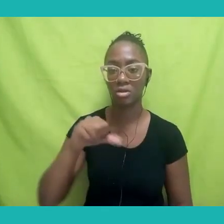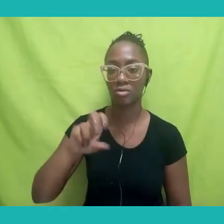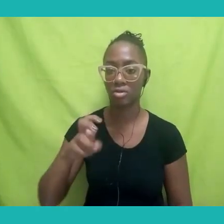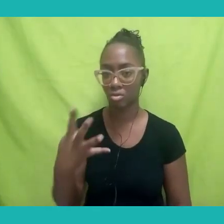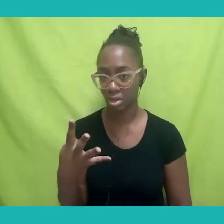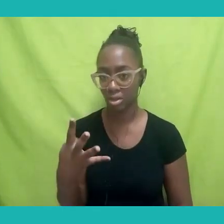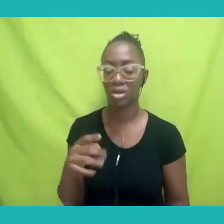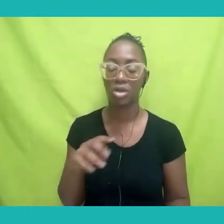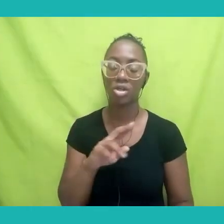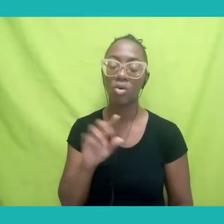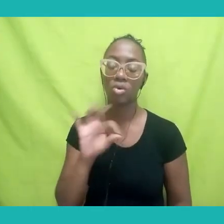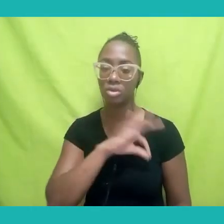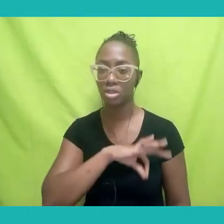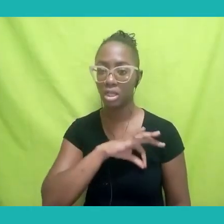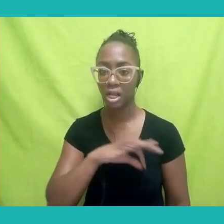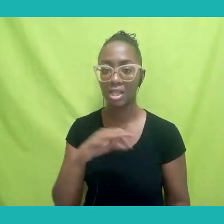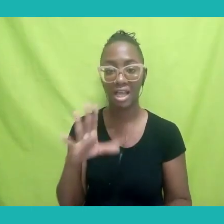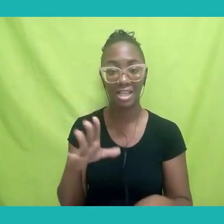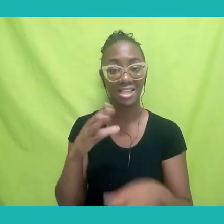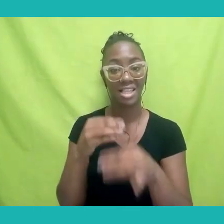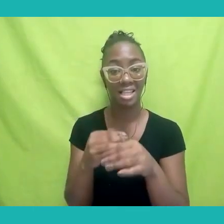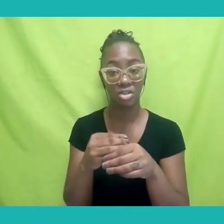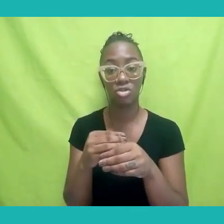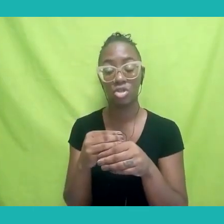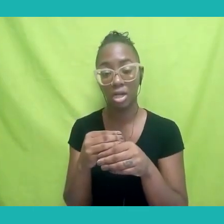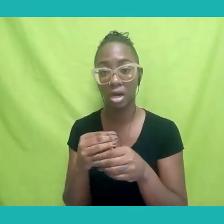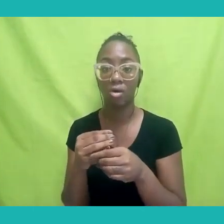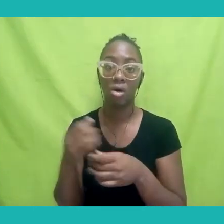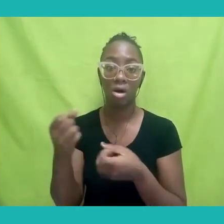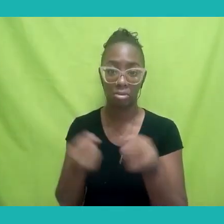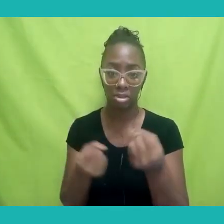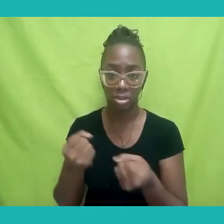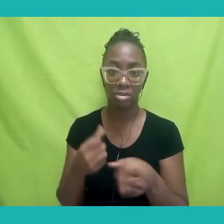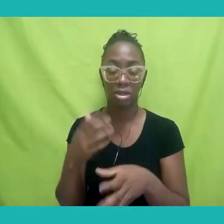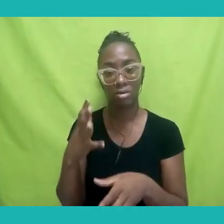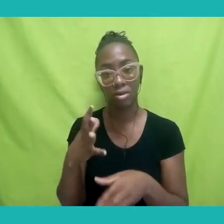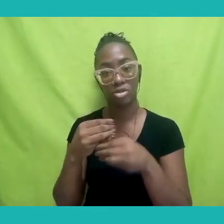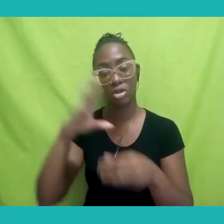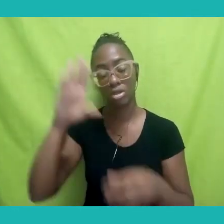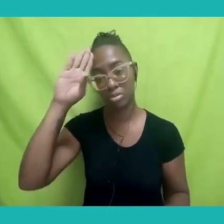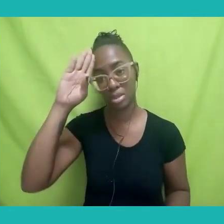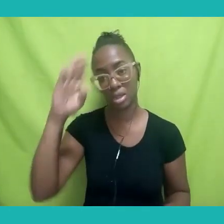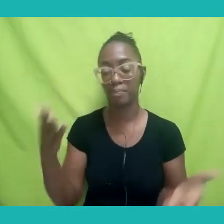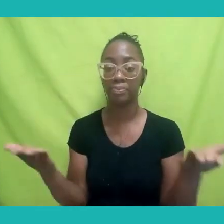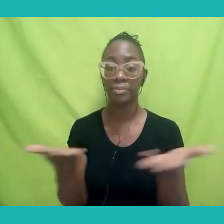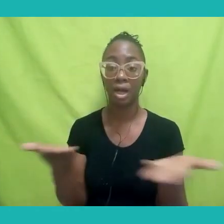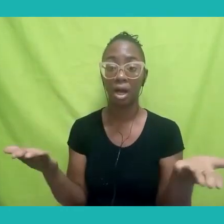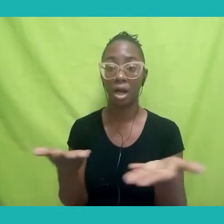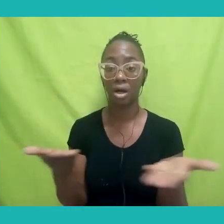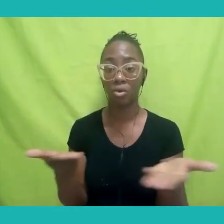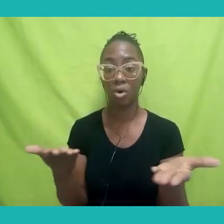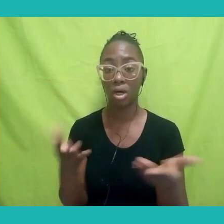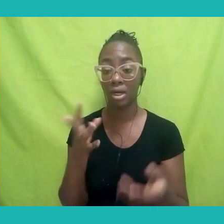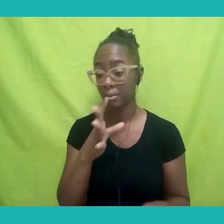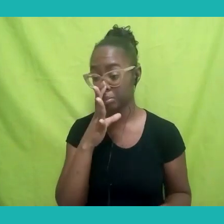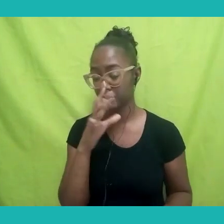militar, adicional de habilitação, etc. Bom, agora nós vamos passar a ver